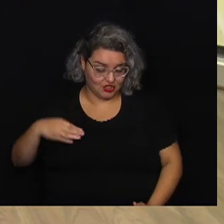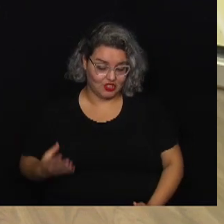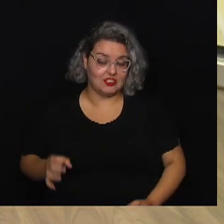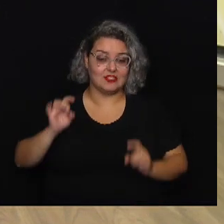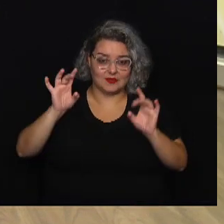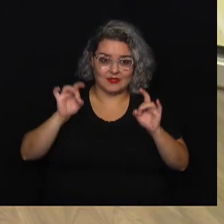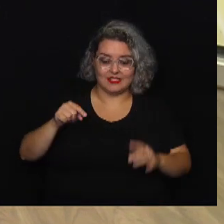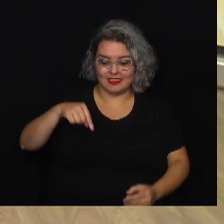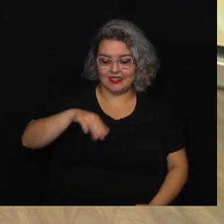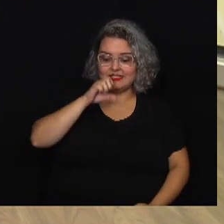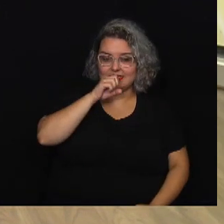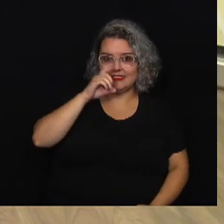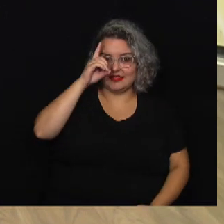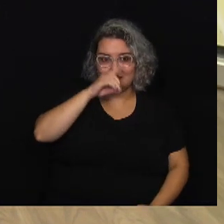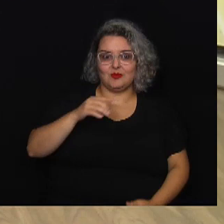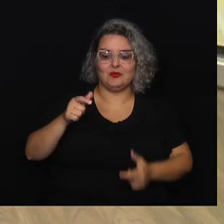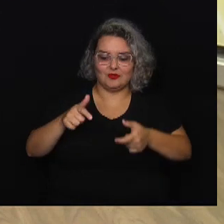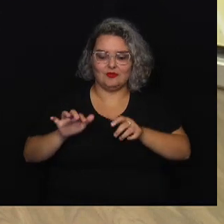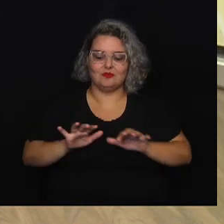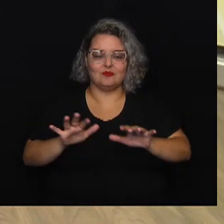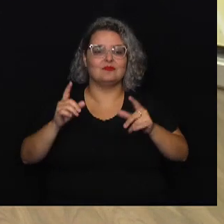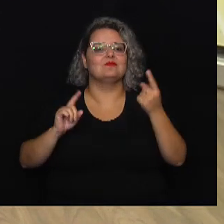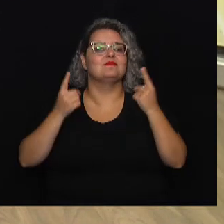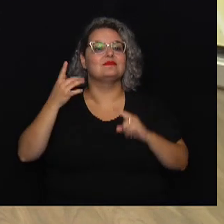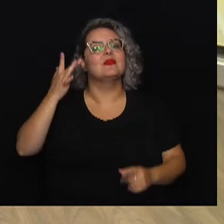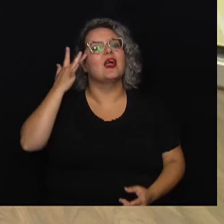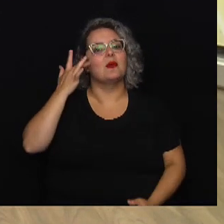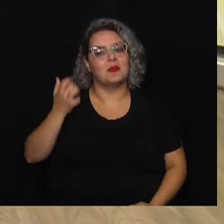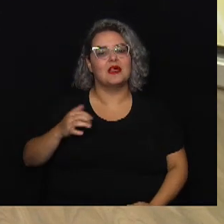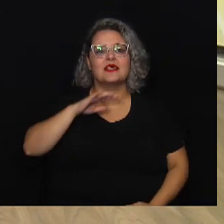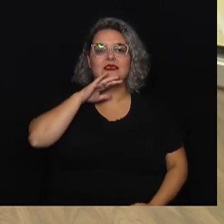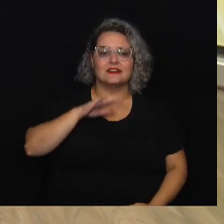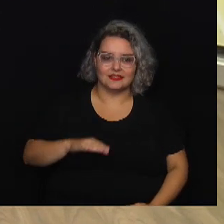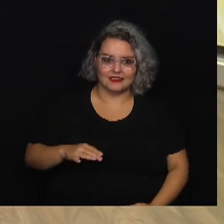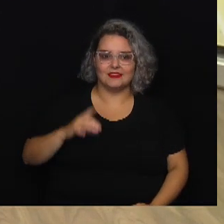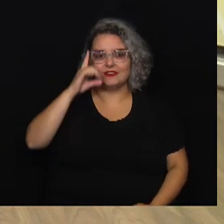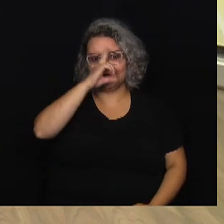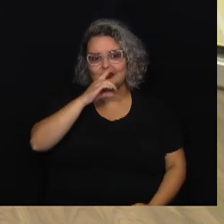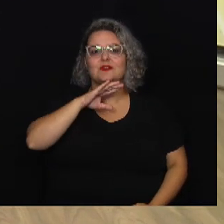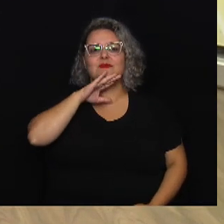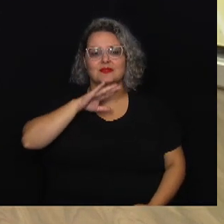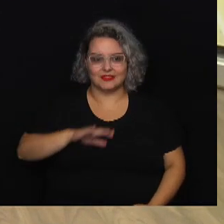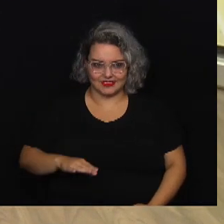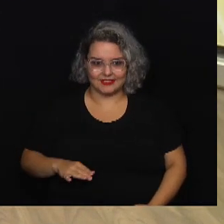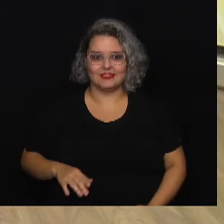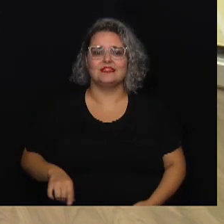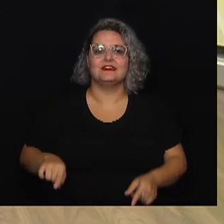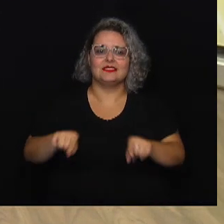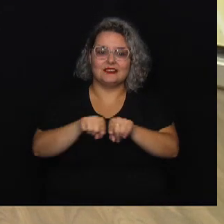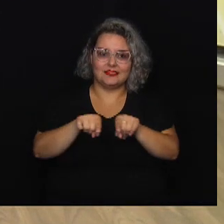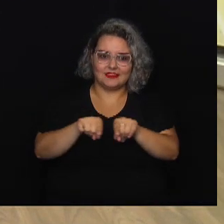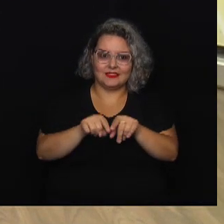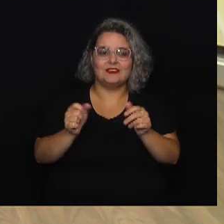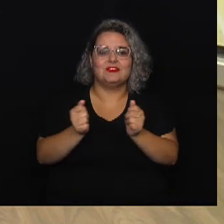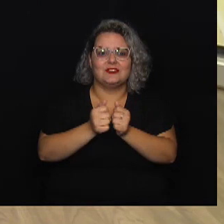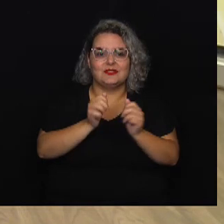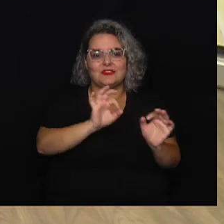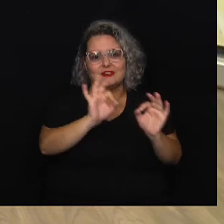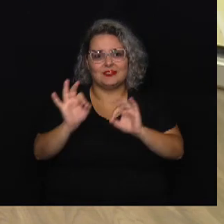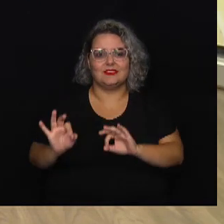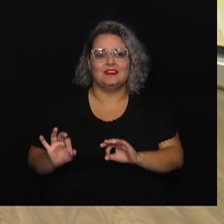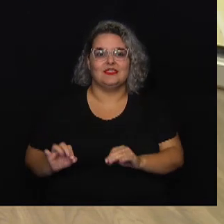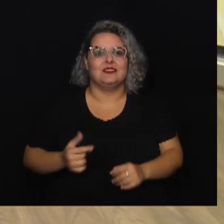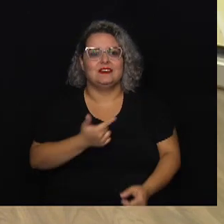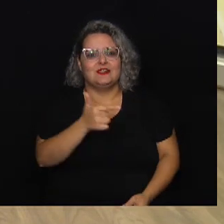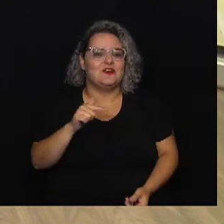fim de semana nos bloquinhos. Amanhã à tarde, então no sábado, domingo à tarde, estarei também cobrindo Nem Sangue Nem